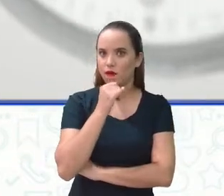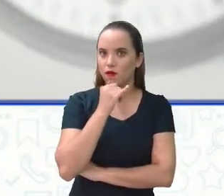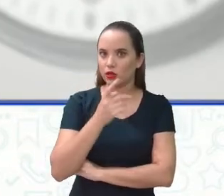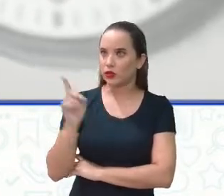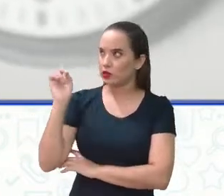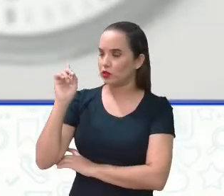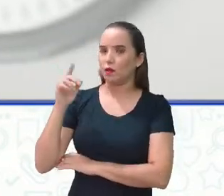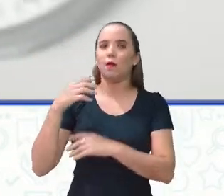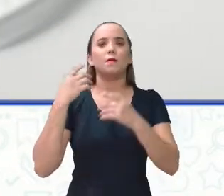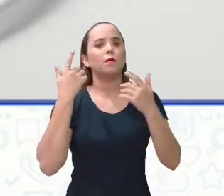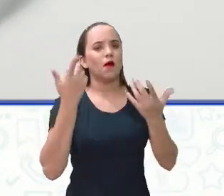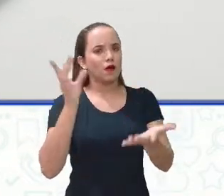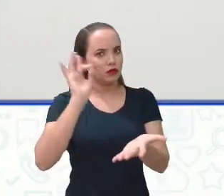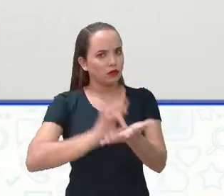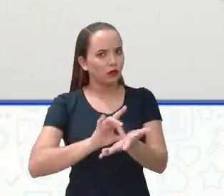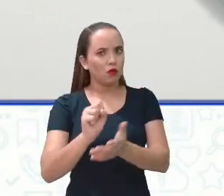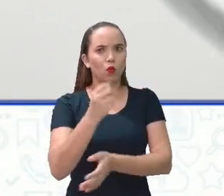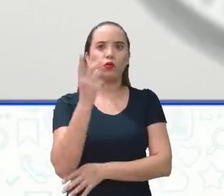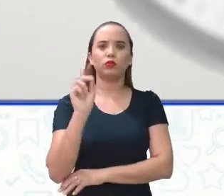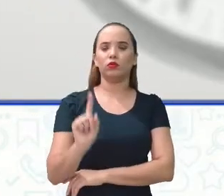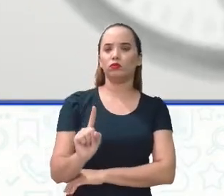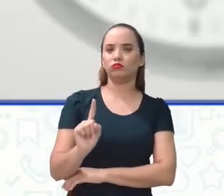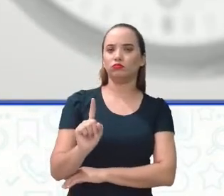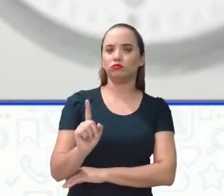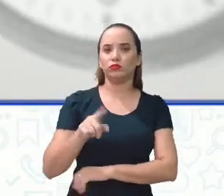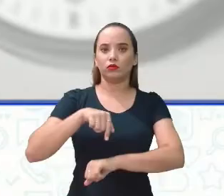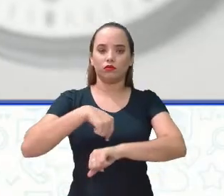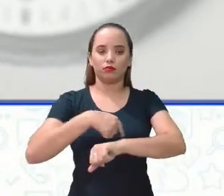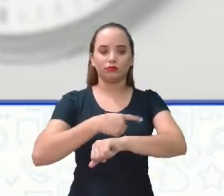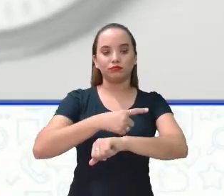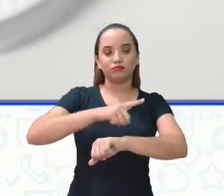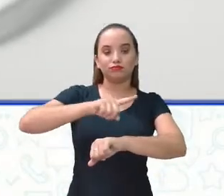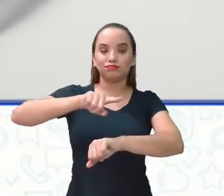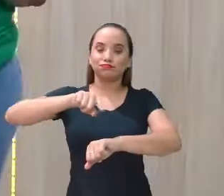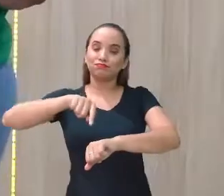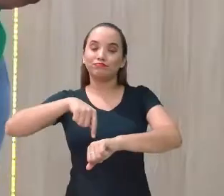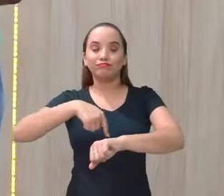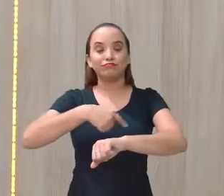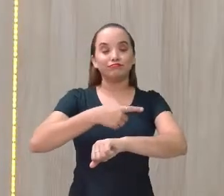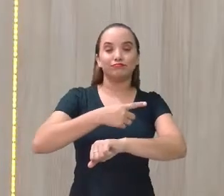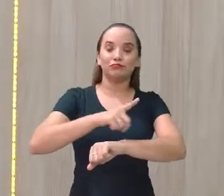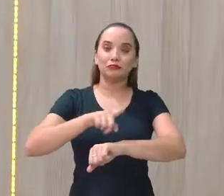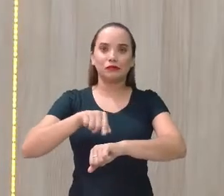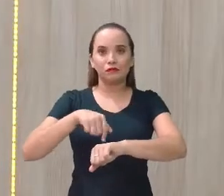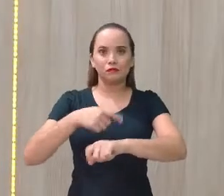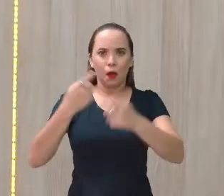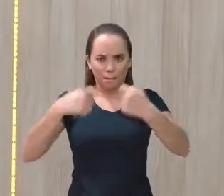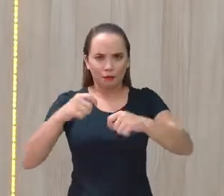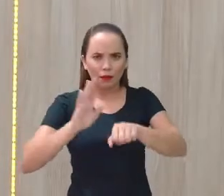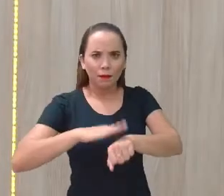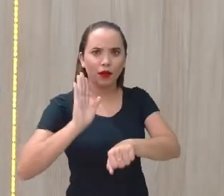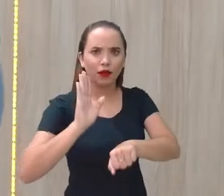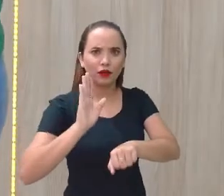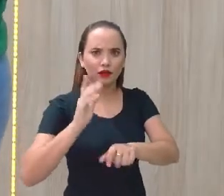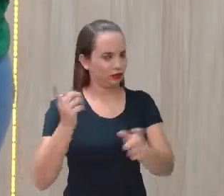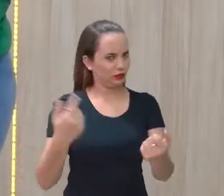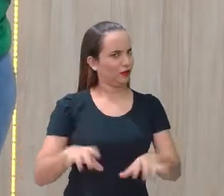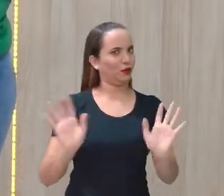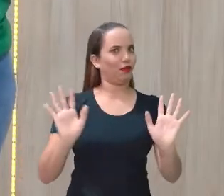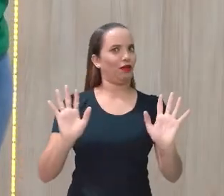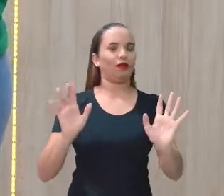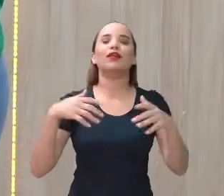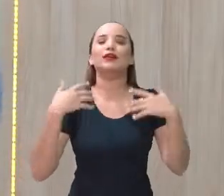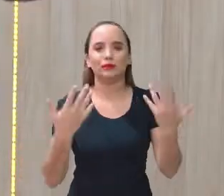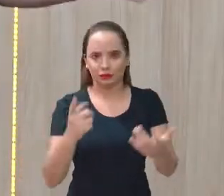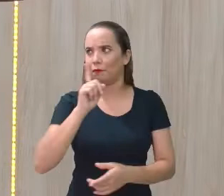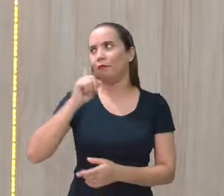isso é falso? Então, tempo para vocês. Tempo. Precisa de mais tempo? Não, né? Porque isso aí